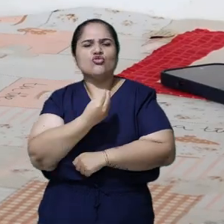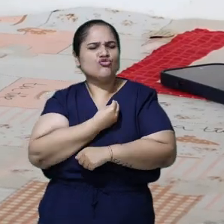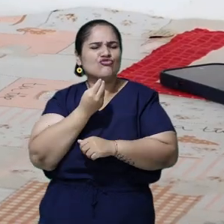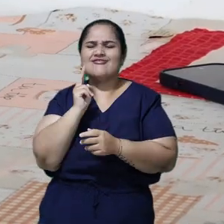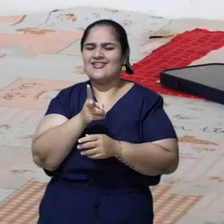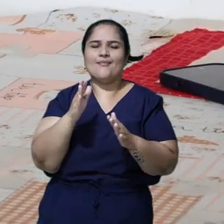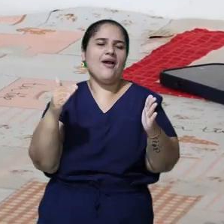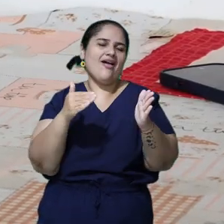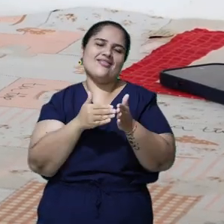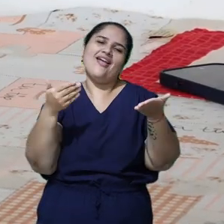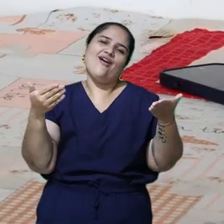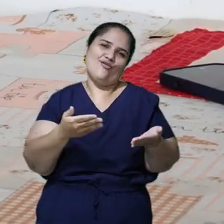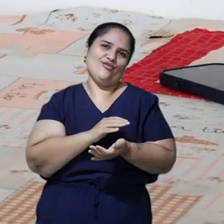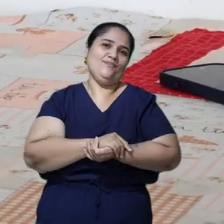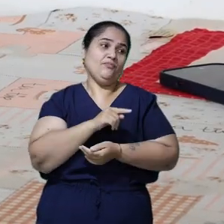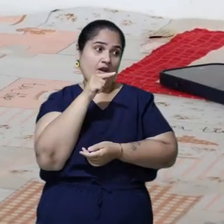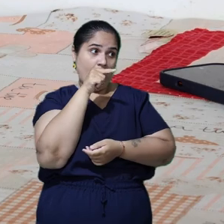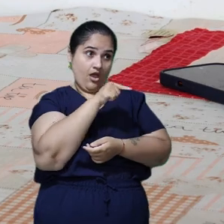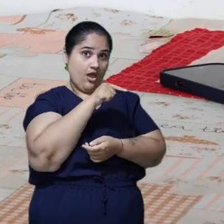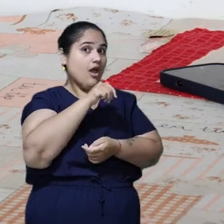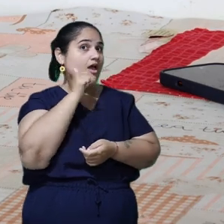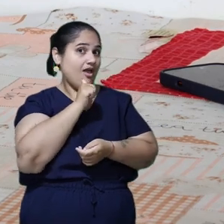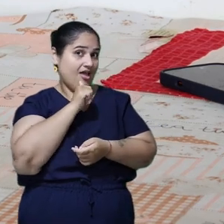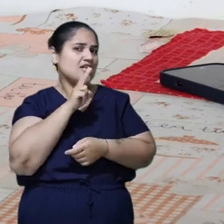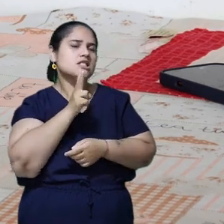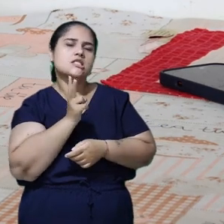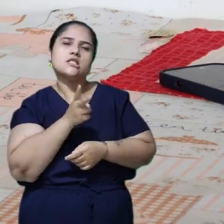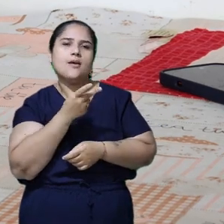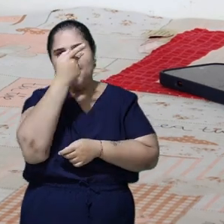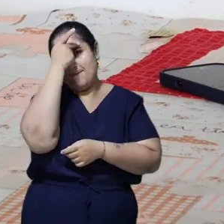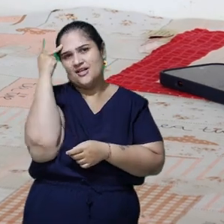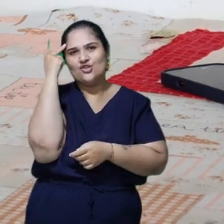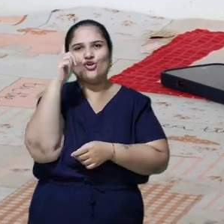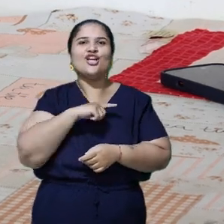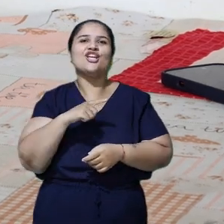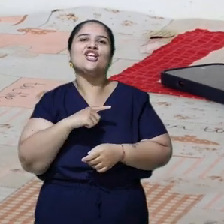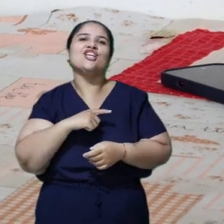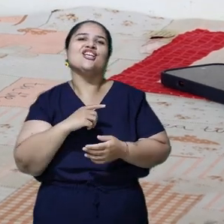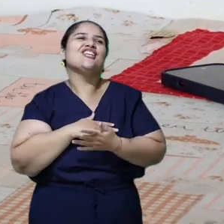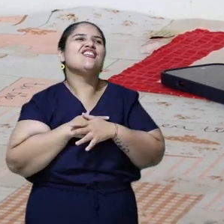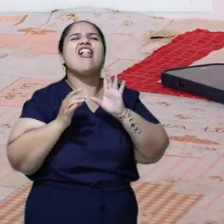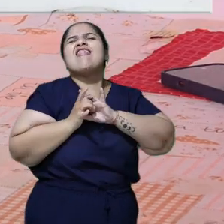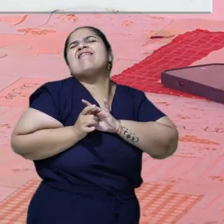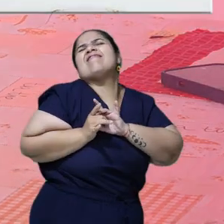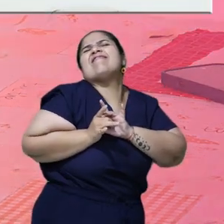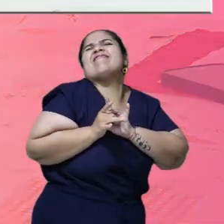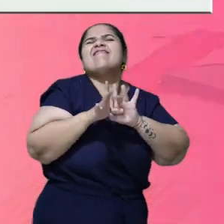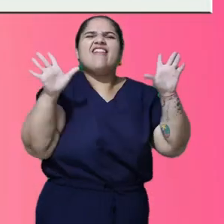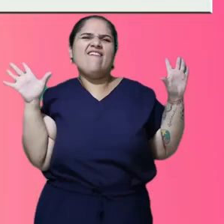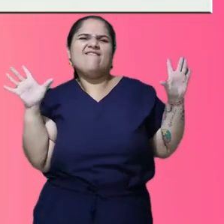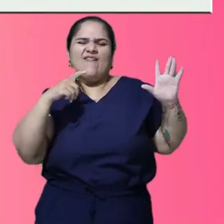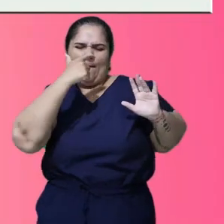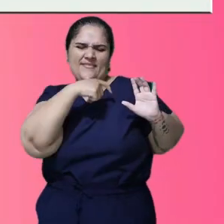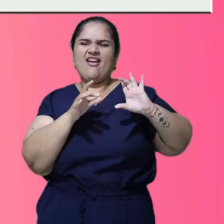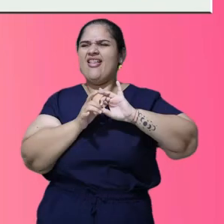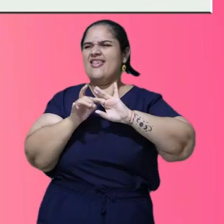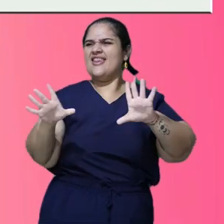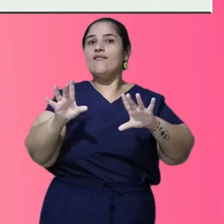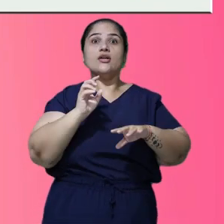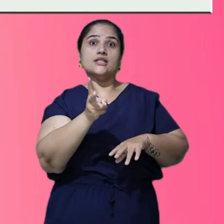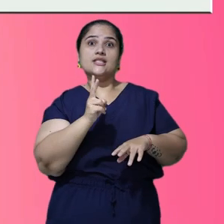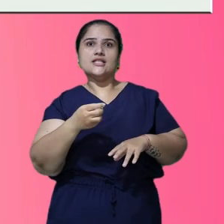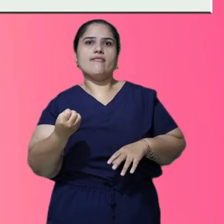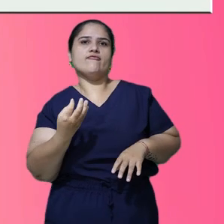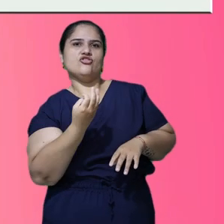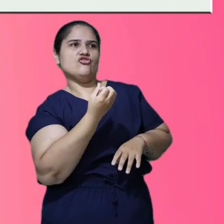Nayara sempre foi uma pessoa que eu falava que ela tinha um espírito livre. A Nayara sempre viajou muito, ela sempre foi do